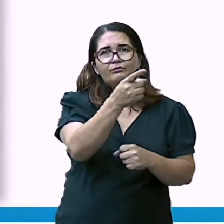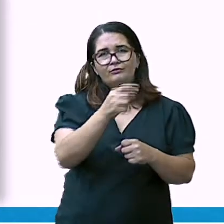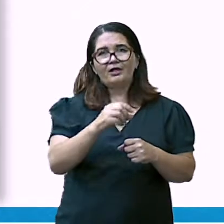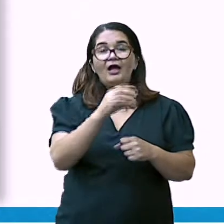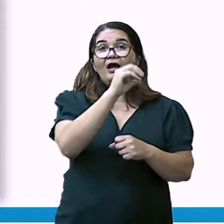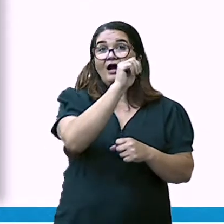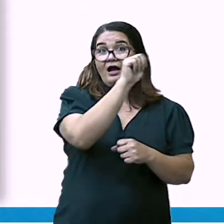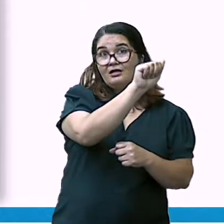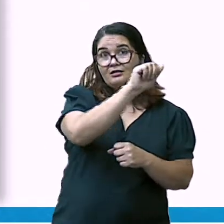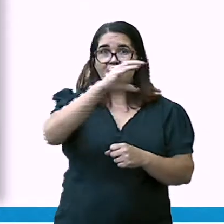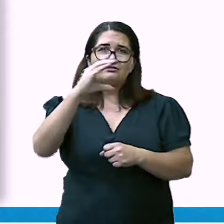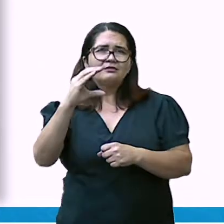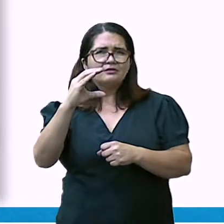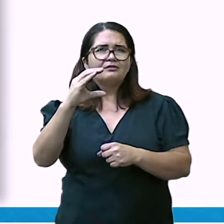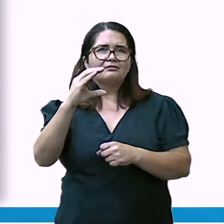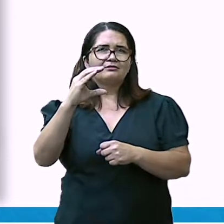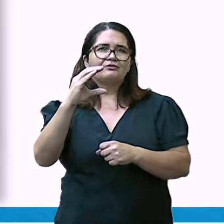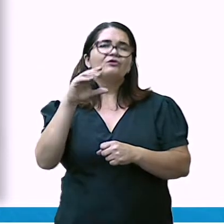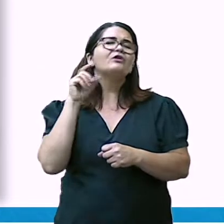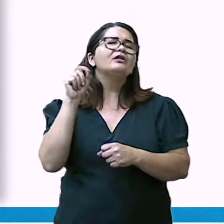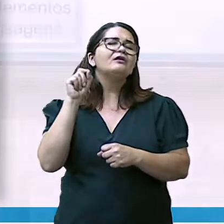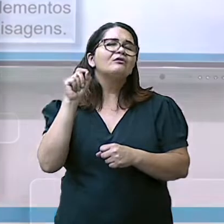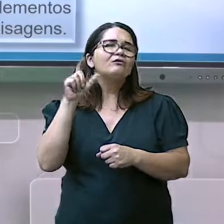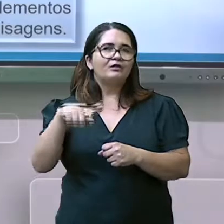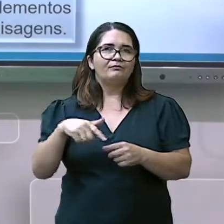predominavam na paisagem.